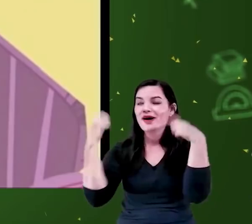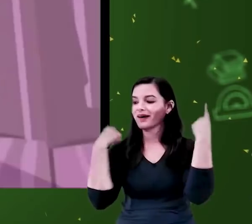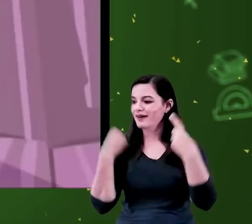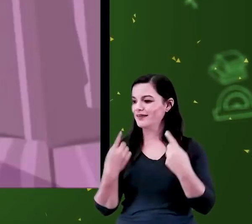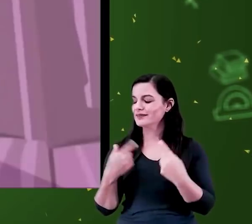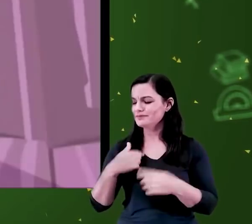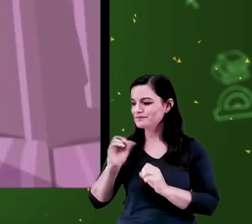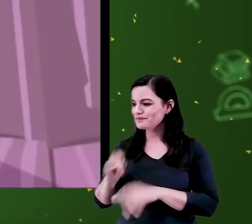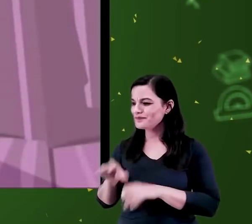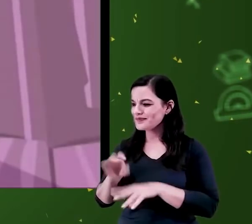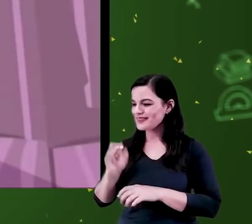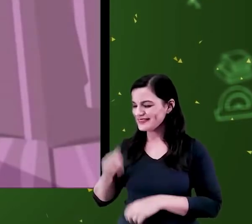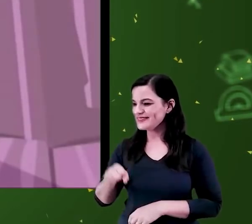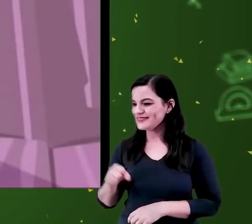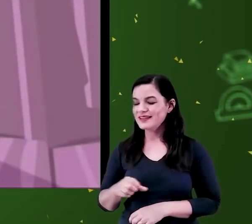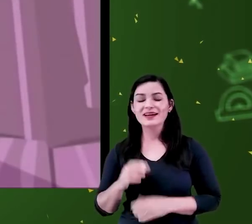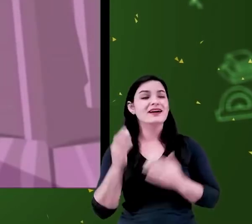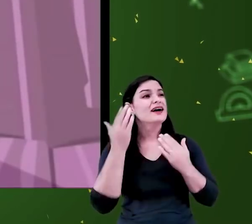sim. Oba!